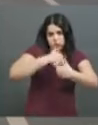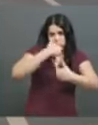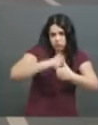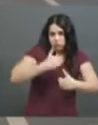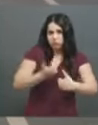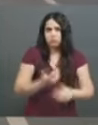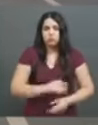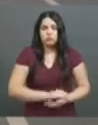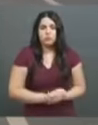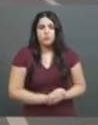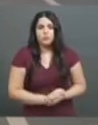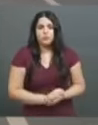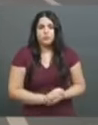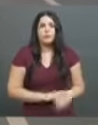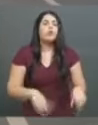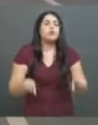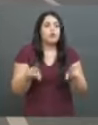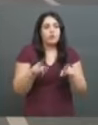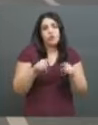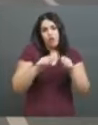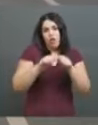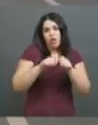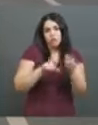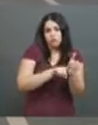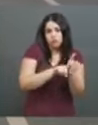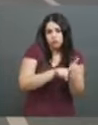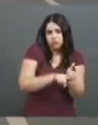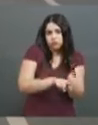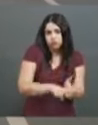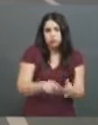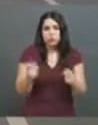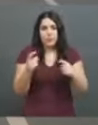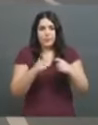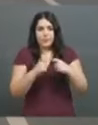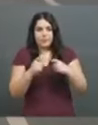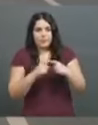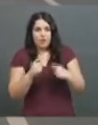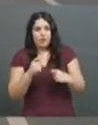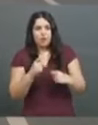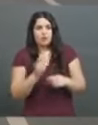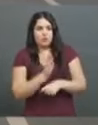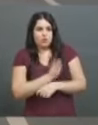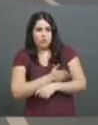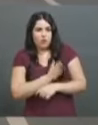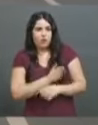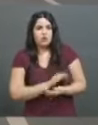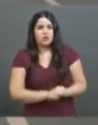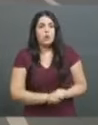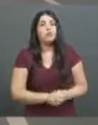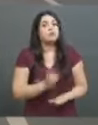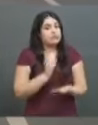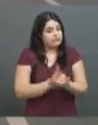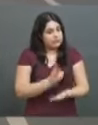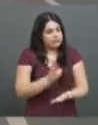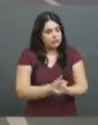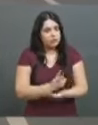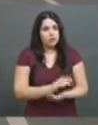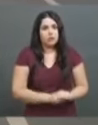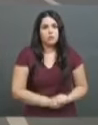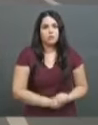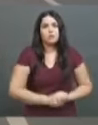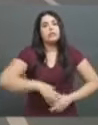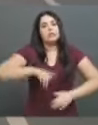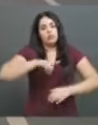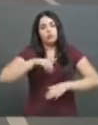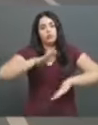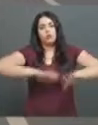Faço exames com médico, com cardiologista de ano em ano. E tomo todo cuidado. E